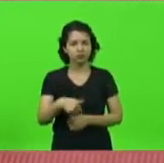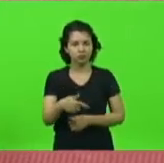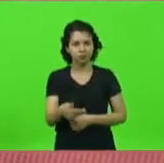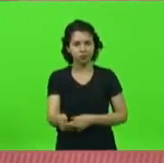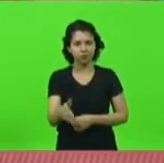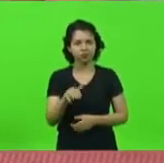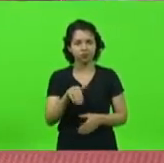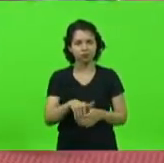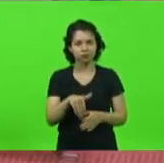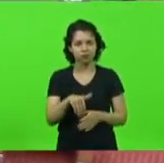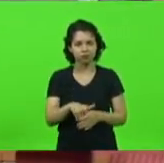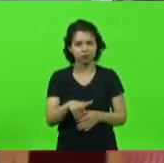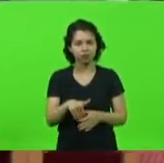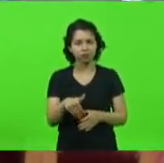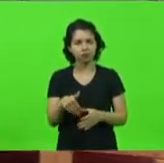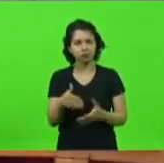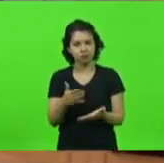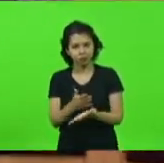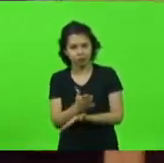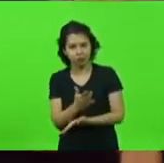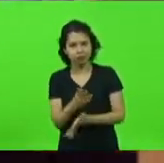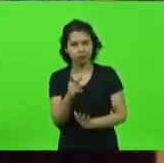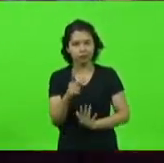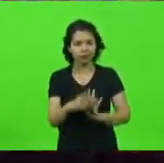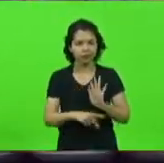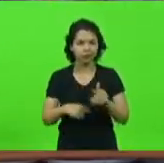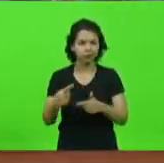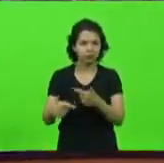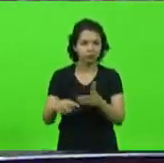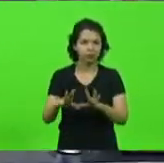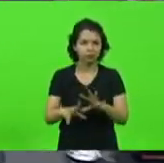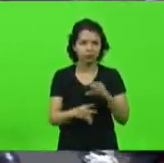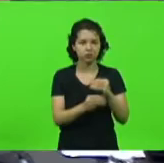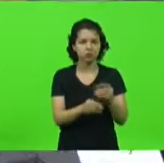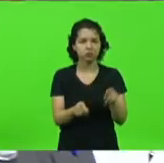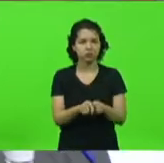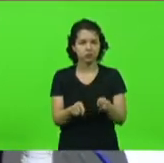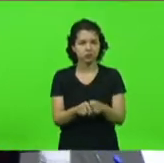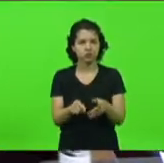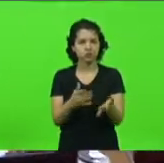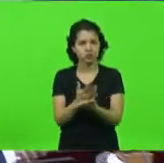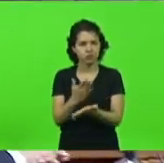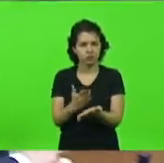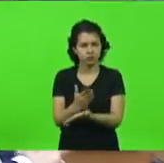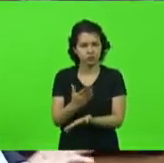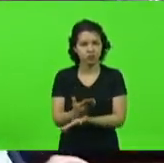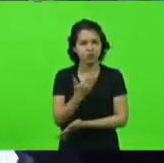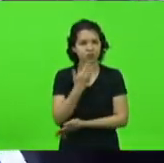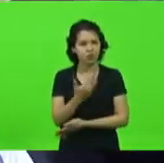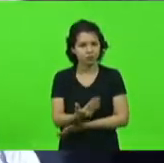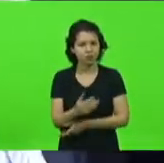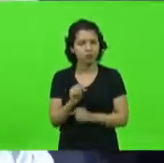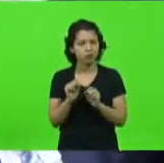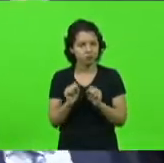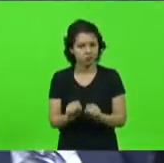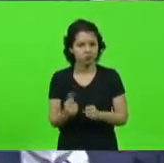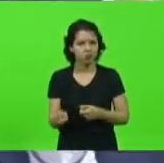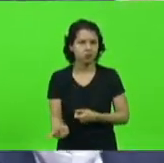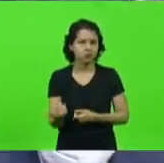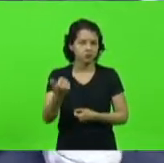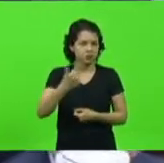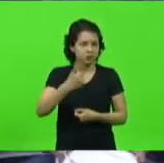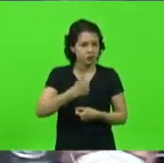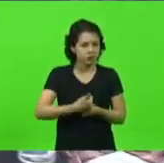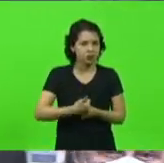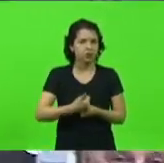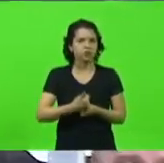aprovemos esse projeto, depois as emendas também sendo aprovadas e nosso requerimento, tudo pode ser substituído à forma